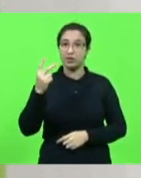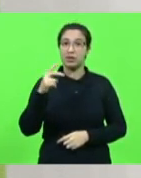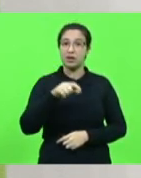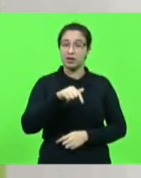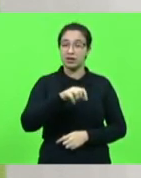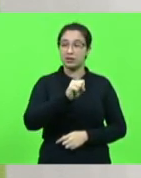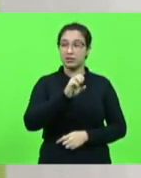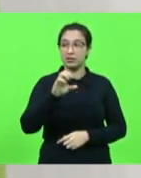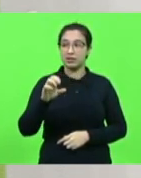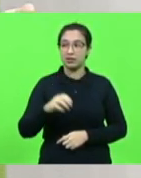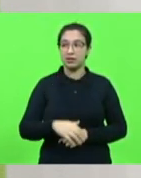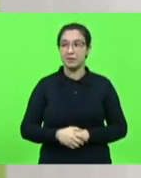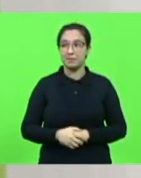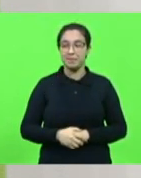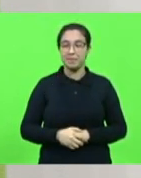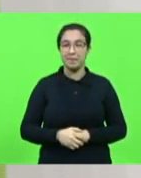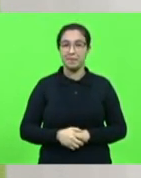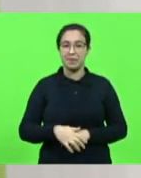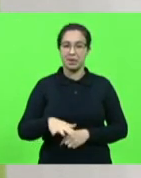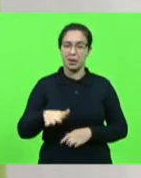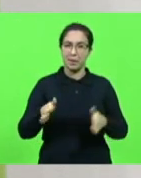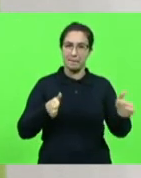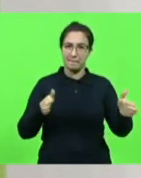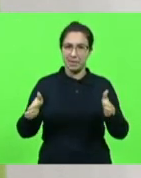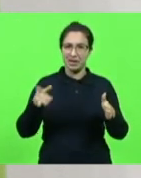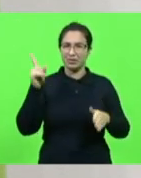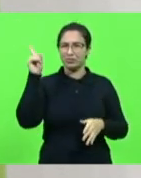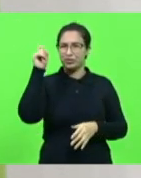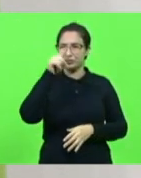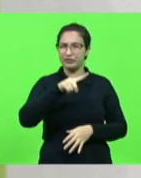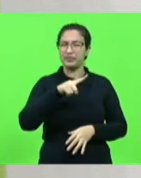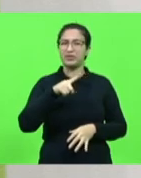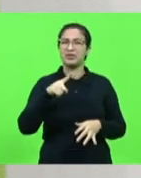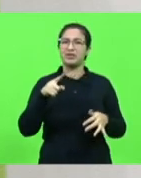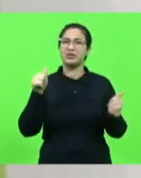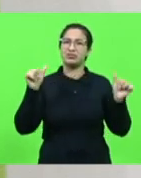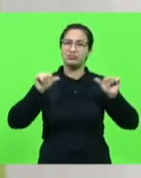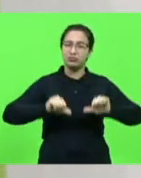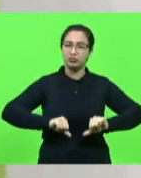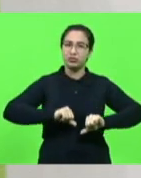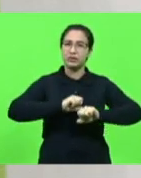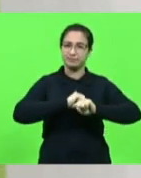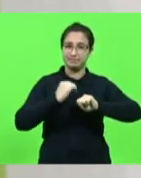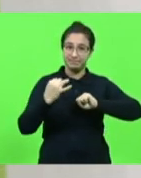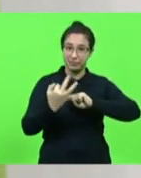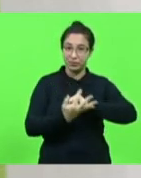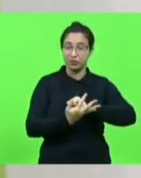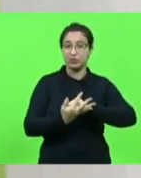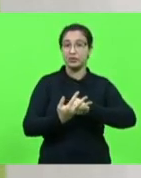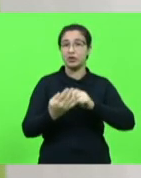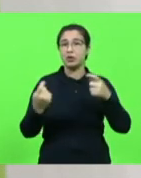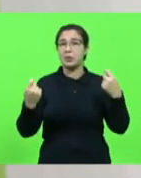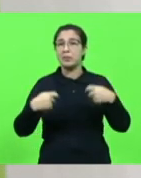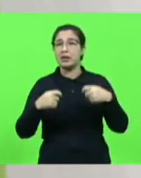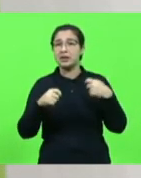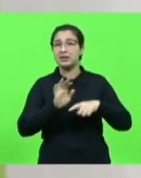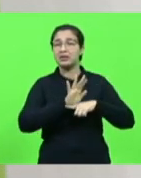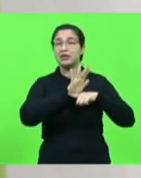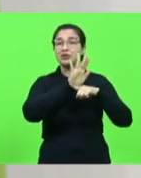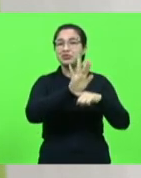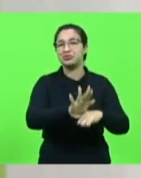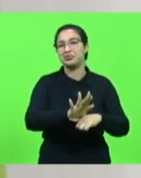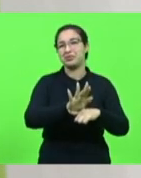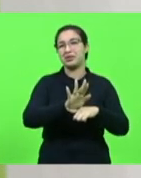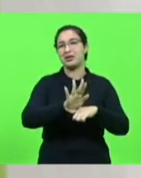que, sobretudo agora neste período duro, terrível, trágico da pandemia, de que nós precisamos colocar um pouco mais de oxigênio em coisas positivas, né, que